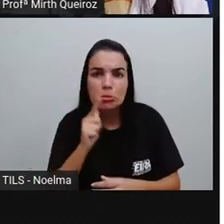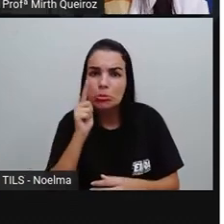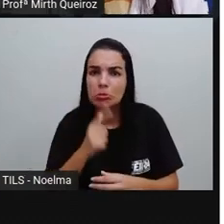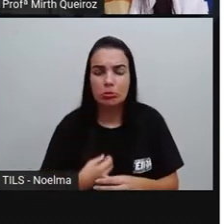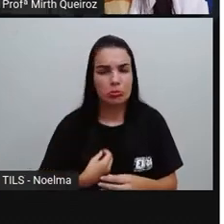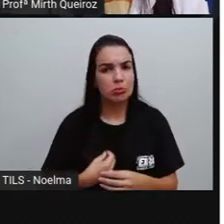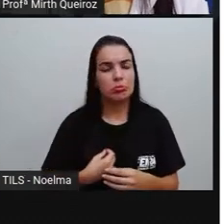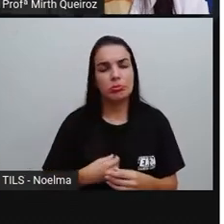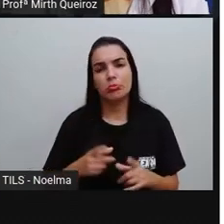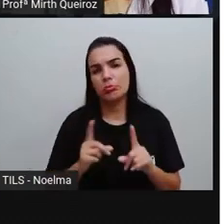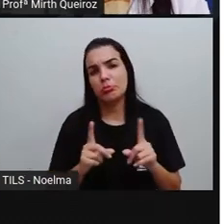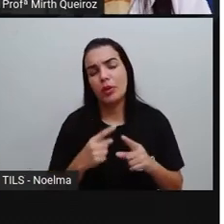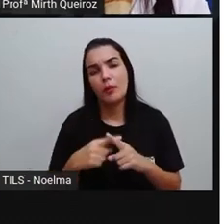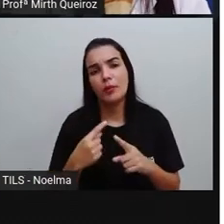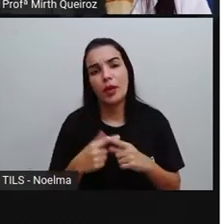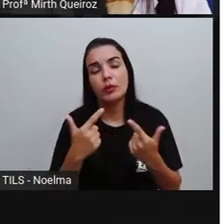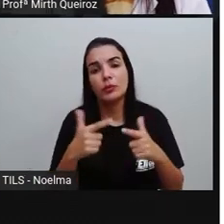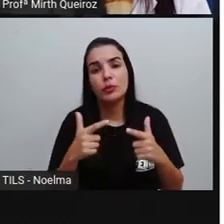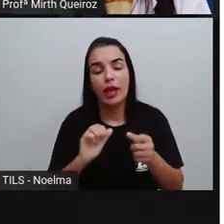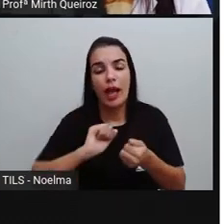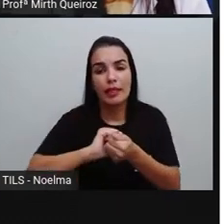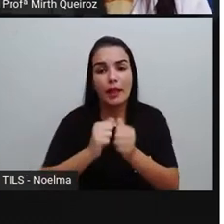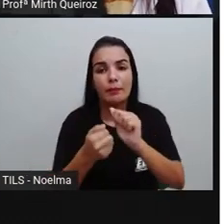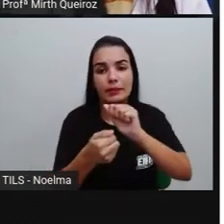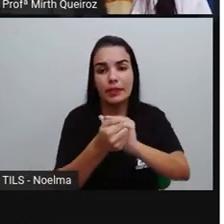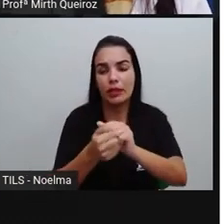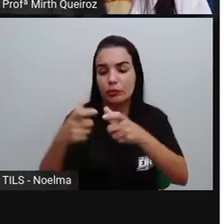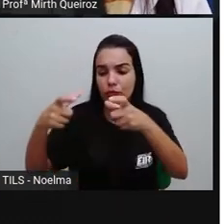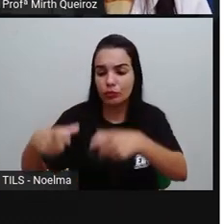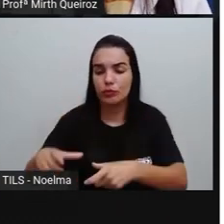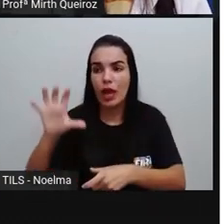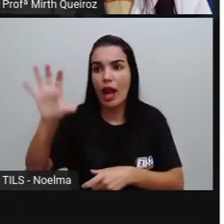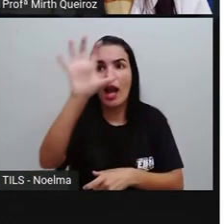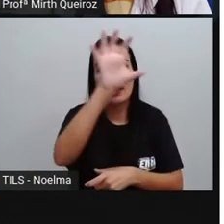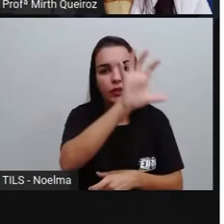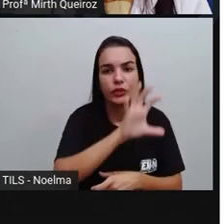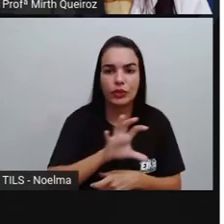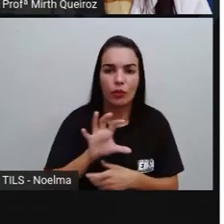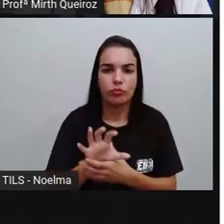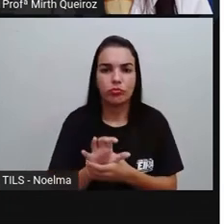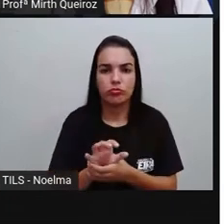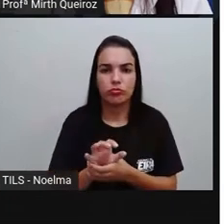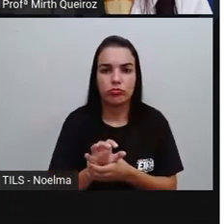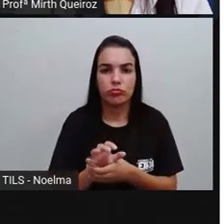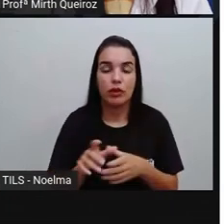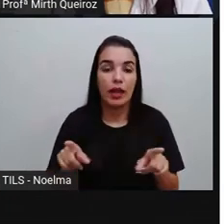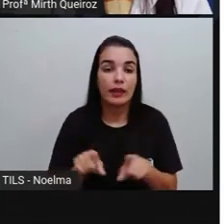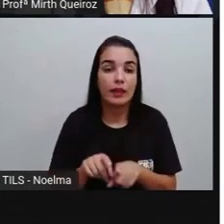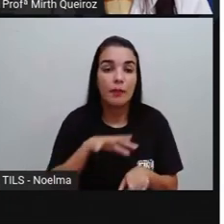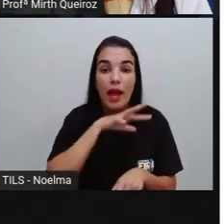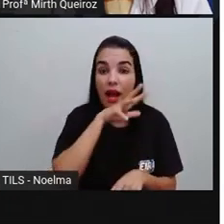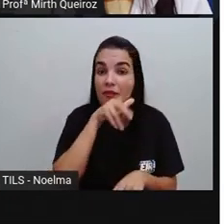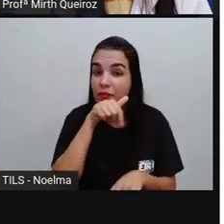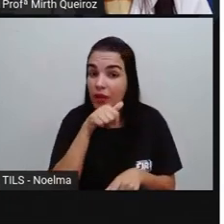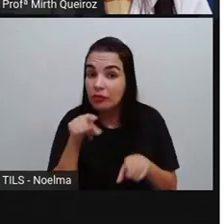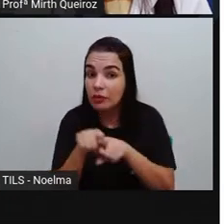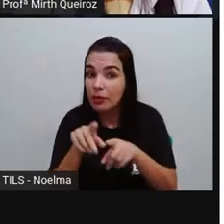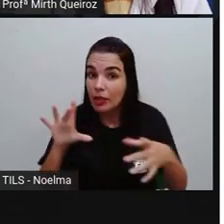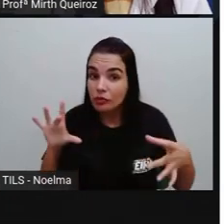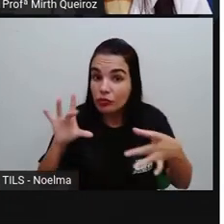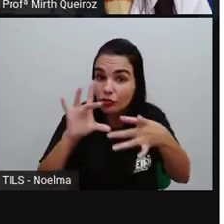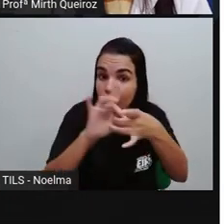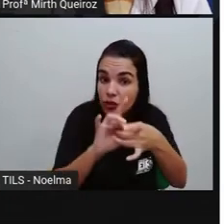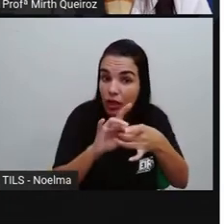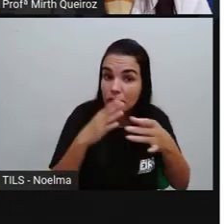chances de sobrevivência, pois ele não estaria adaptado aí às condições daquela região. E a fauna vai estar